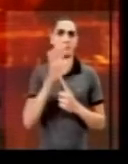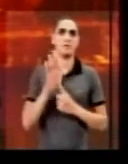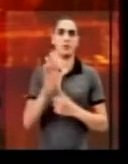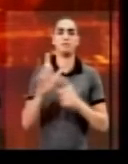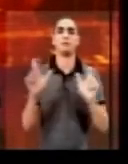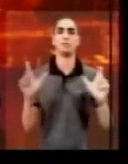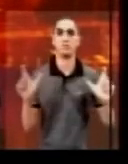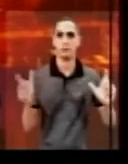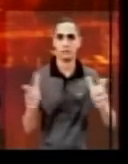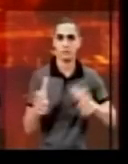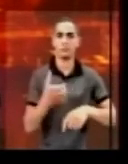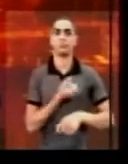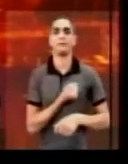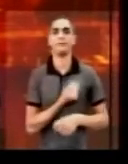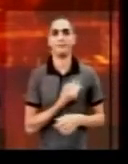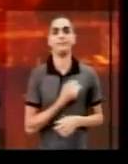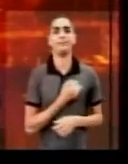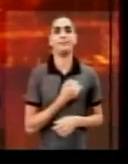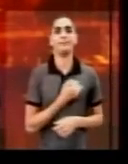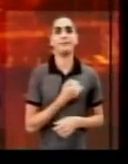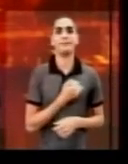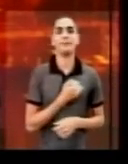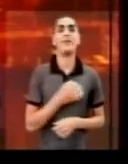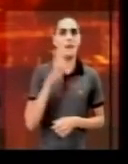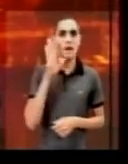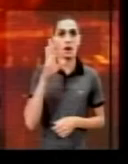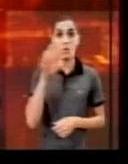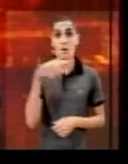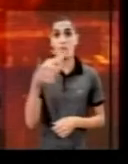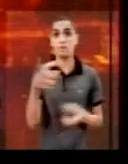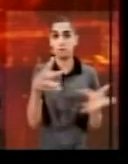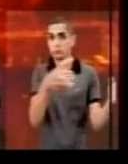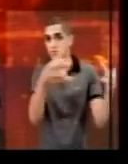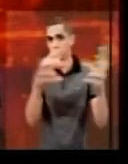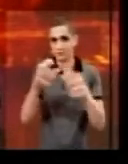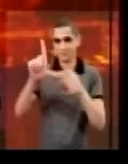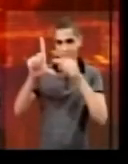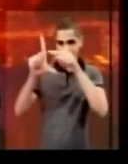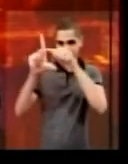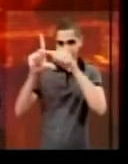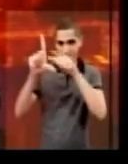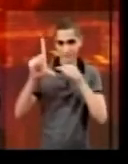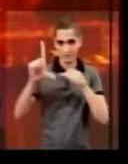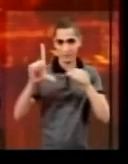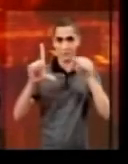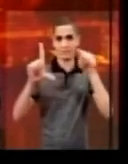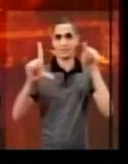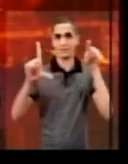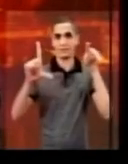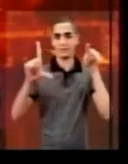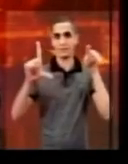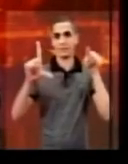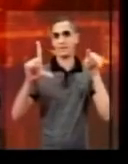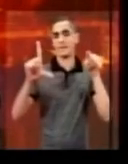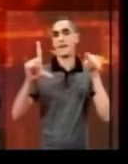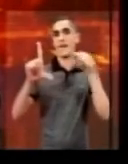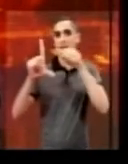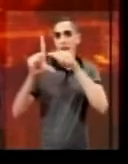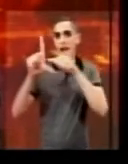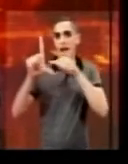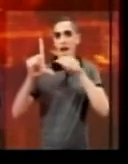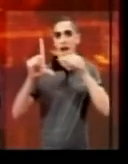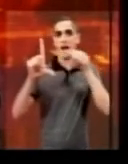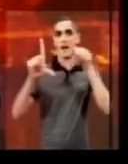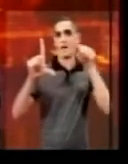olha a curva, que não está aqui agora para poder mostrar, que não desce verticalmente. Um